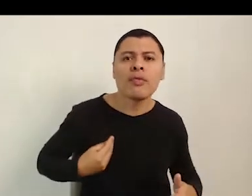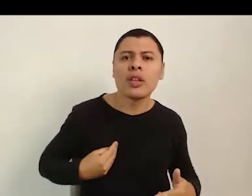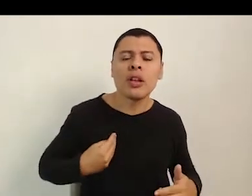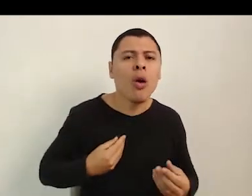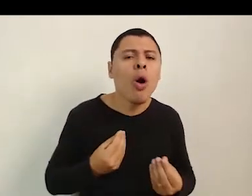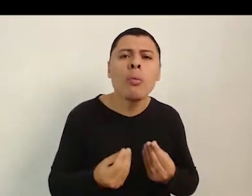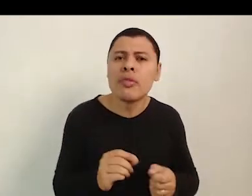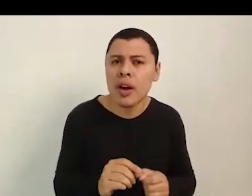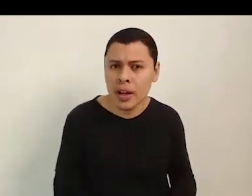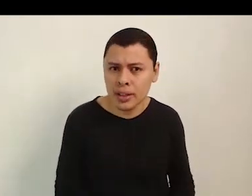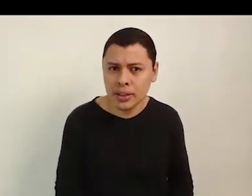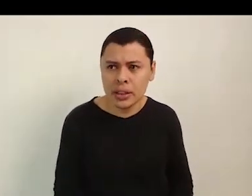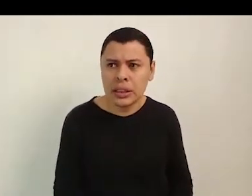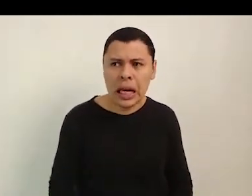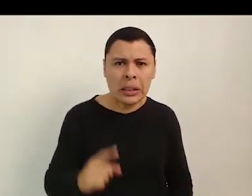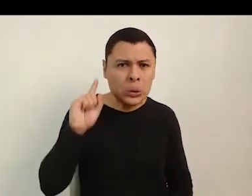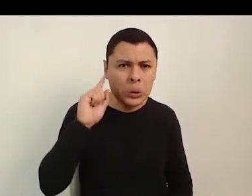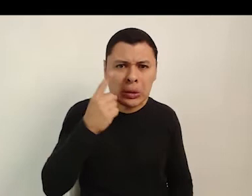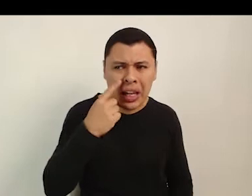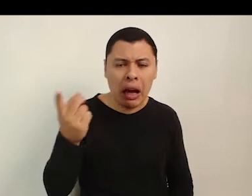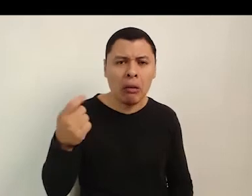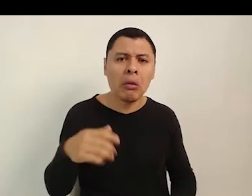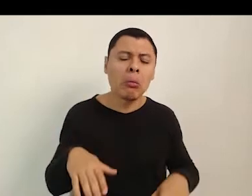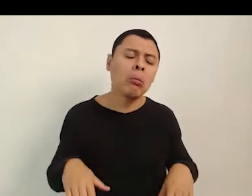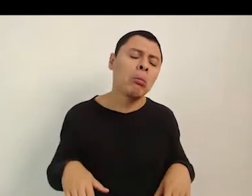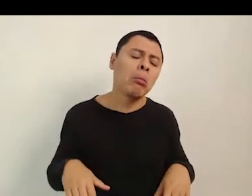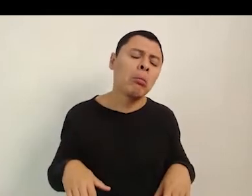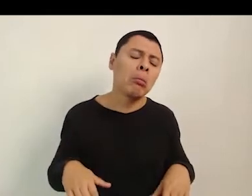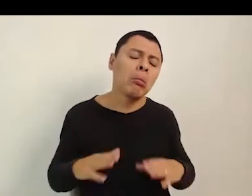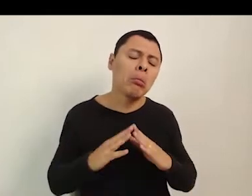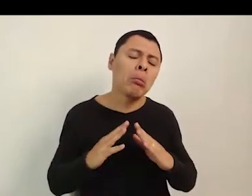autônoma? Ah, porque ela é surdo cega, ela vai precisar de ficar em casa,